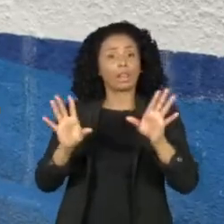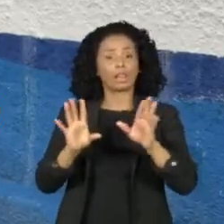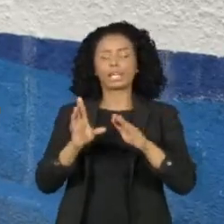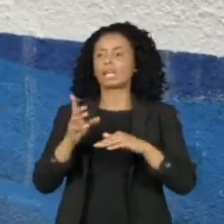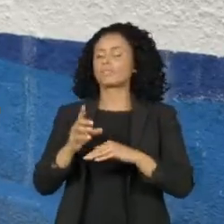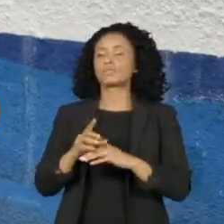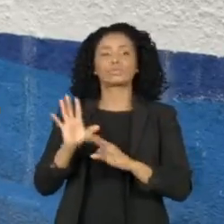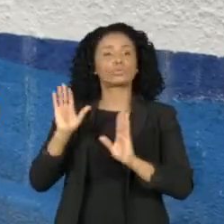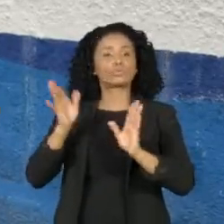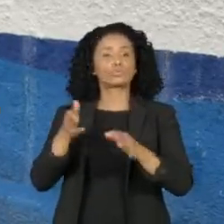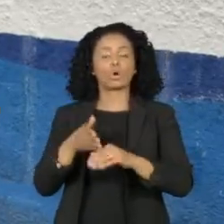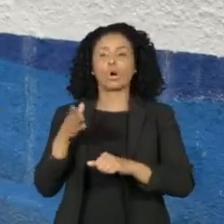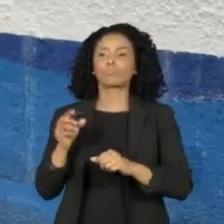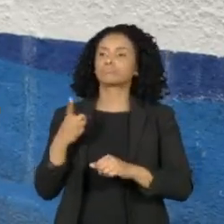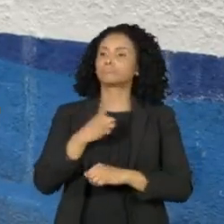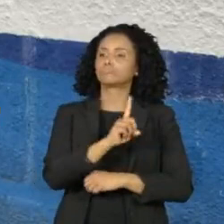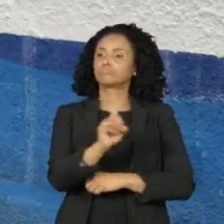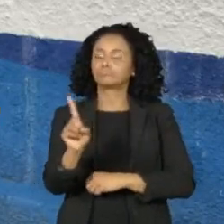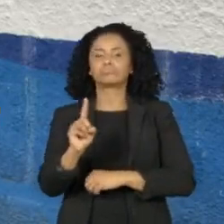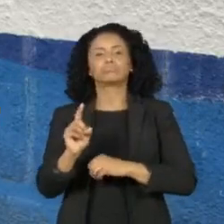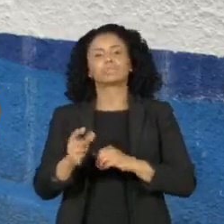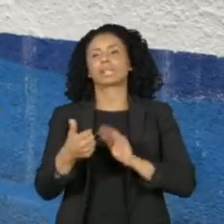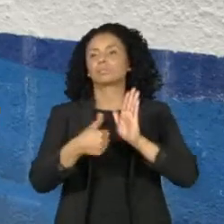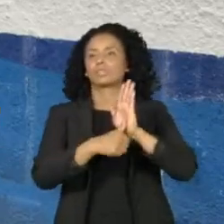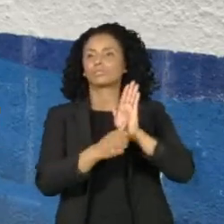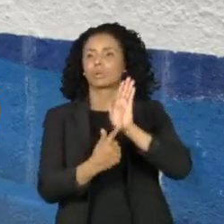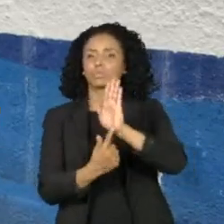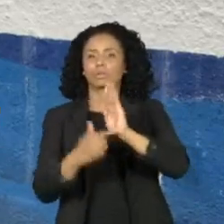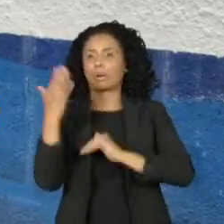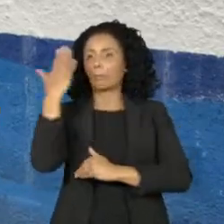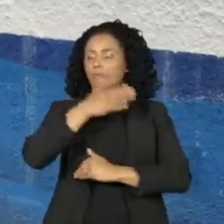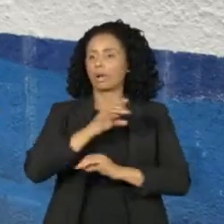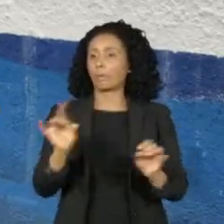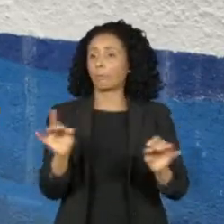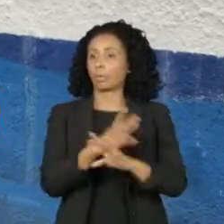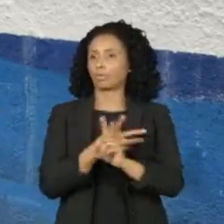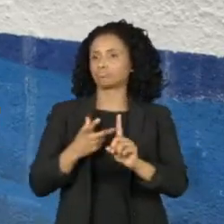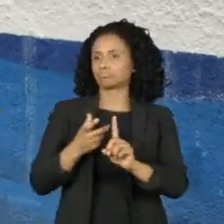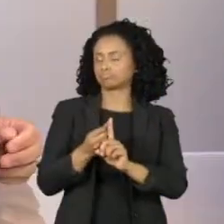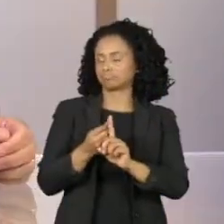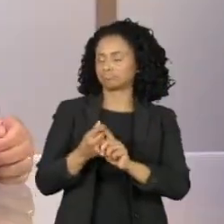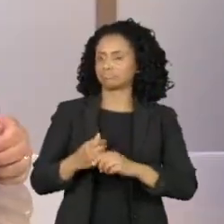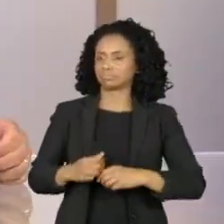saúde com um documento oficial com foto e atualizar a caderneta de vacinação. Edu.